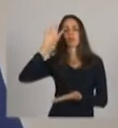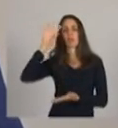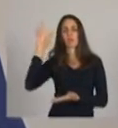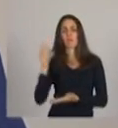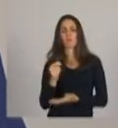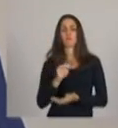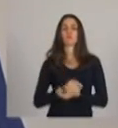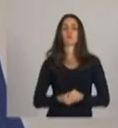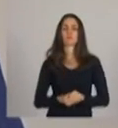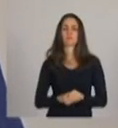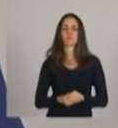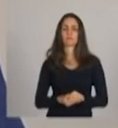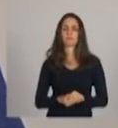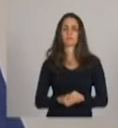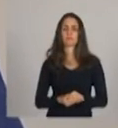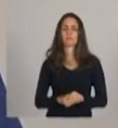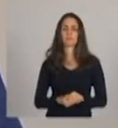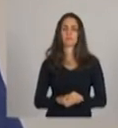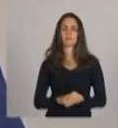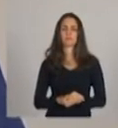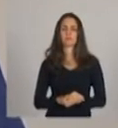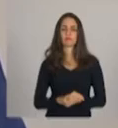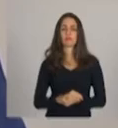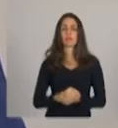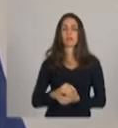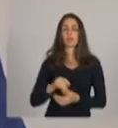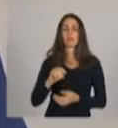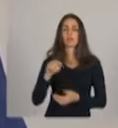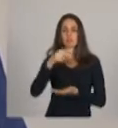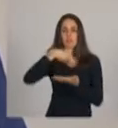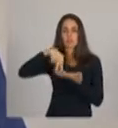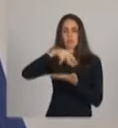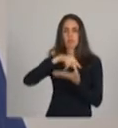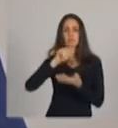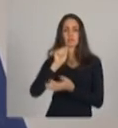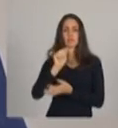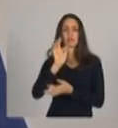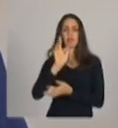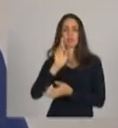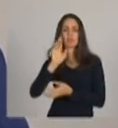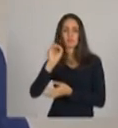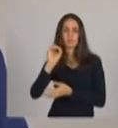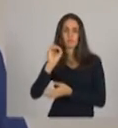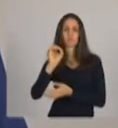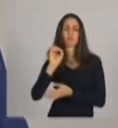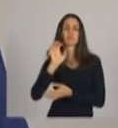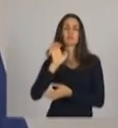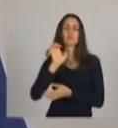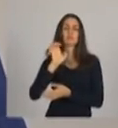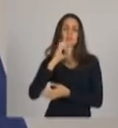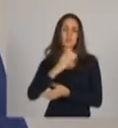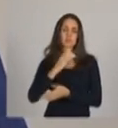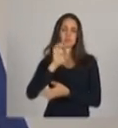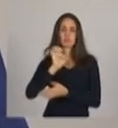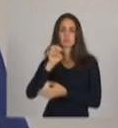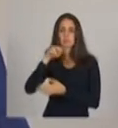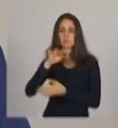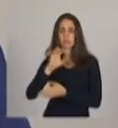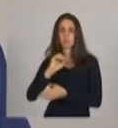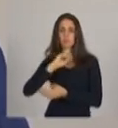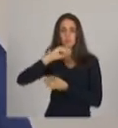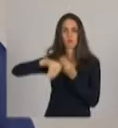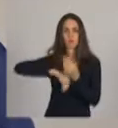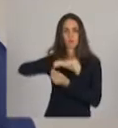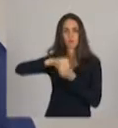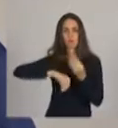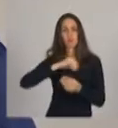afro-brasileira, a dança afro-cênica, para condensá-la no